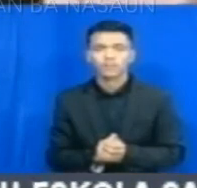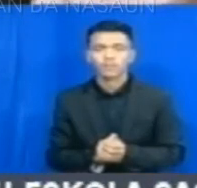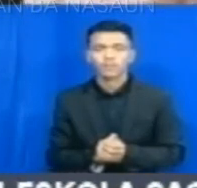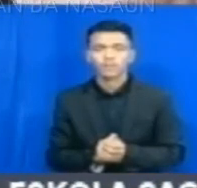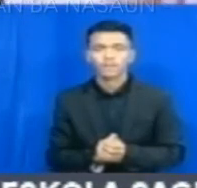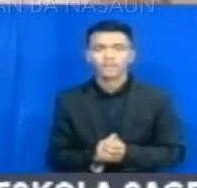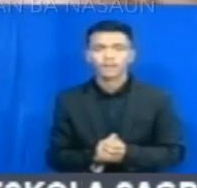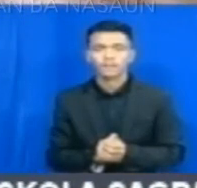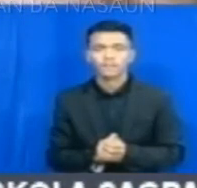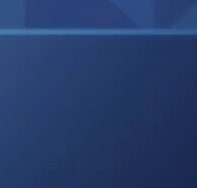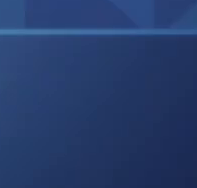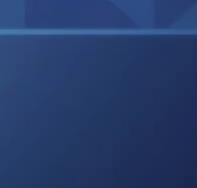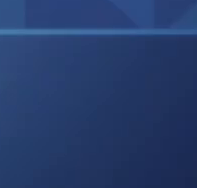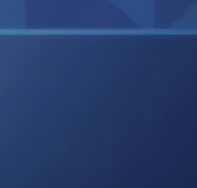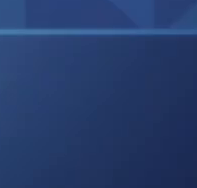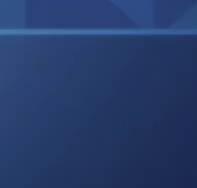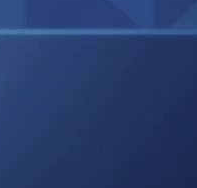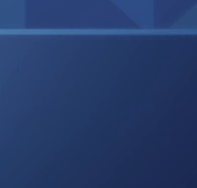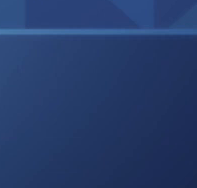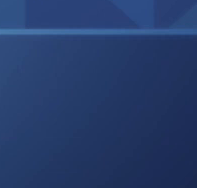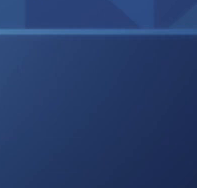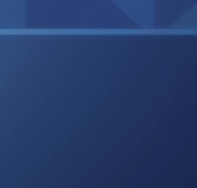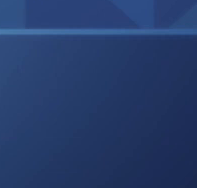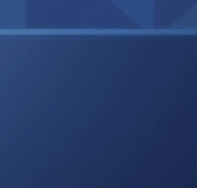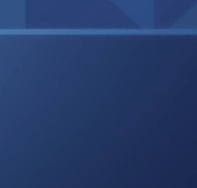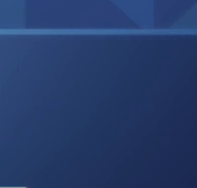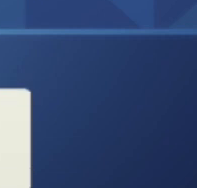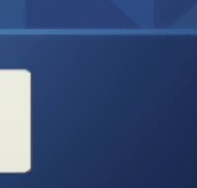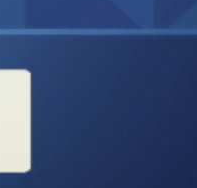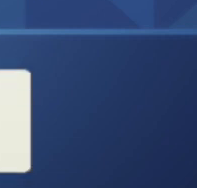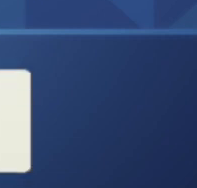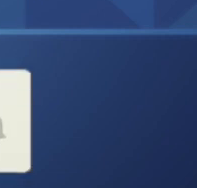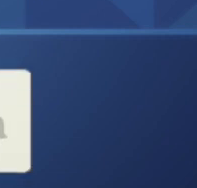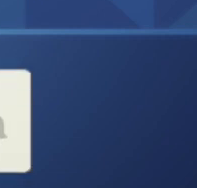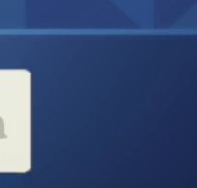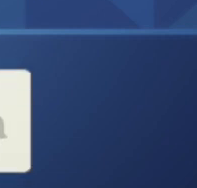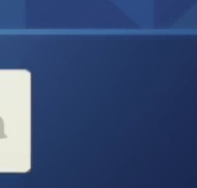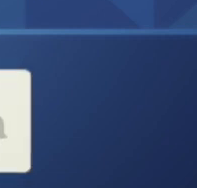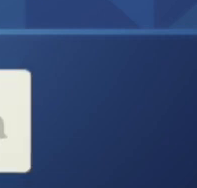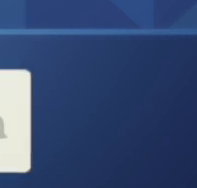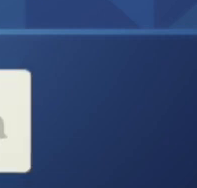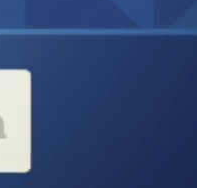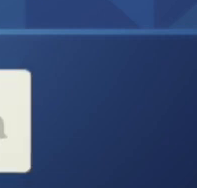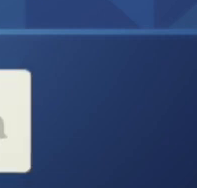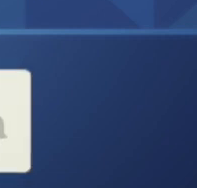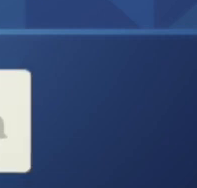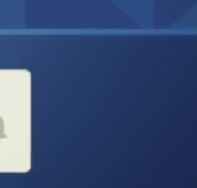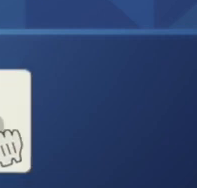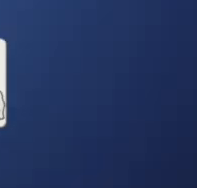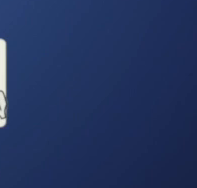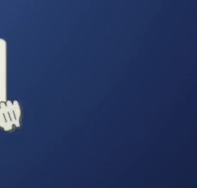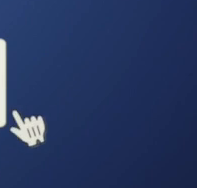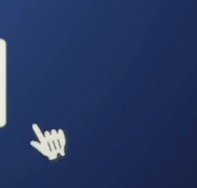Costa, RTTL. Hai, telespectadores atu hetan informasan aktuais no faktuais keta lua